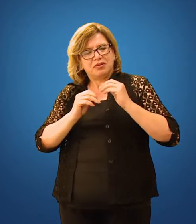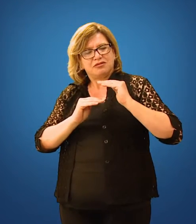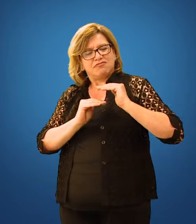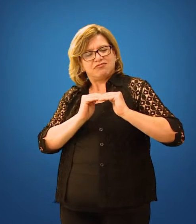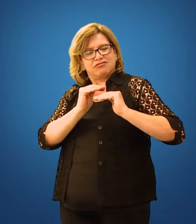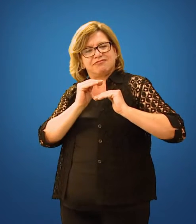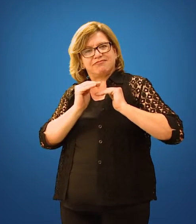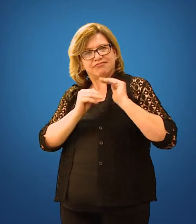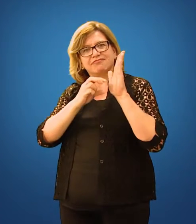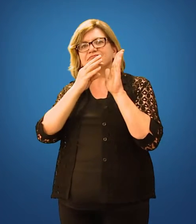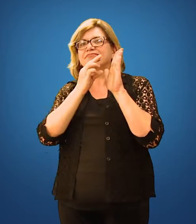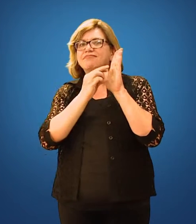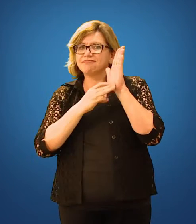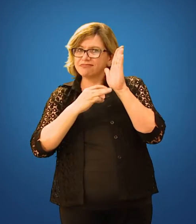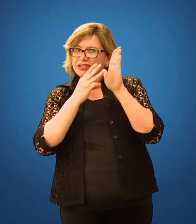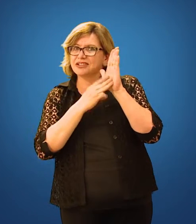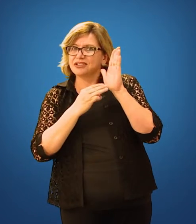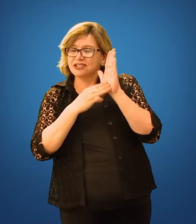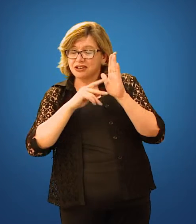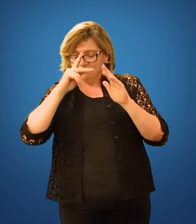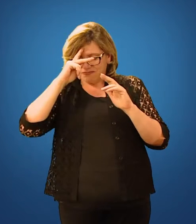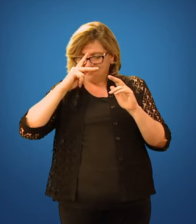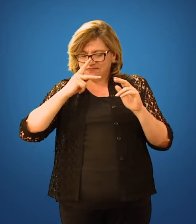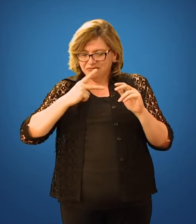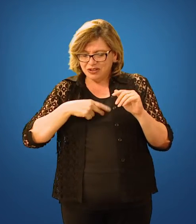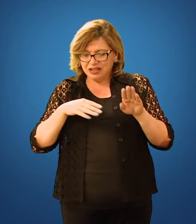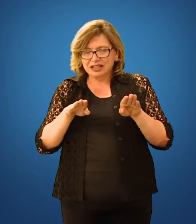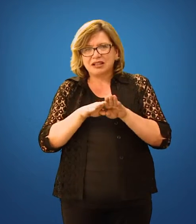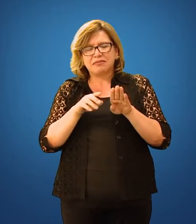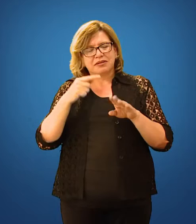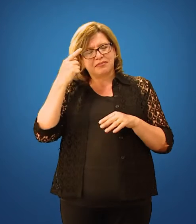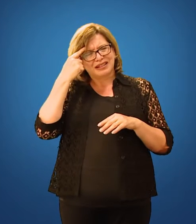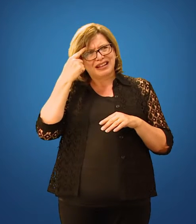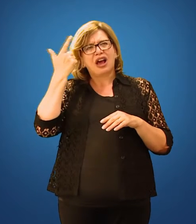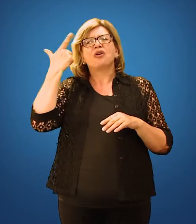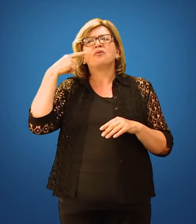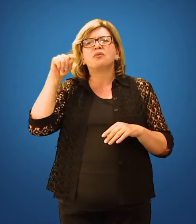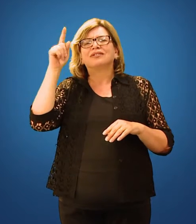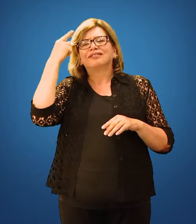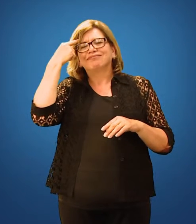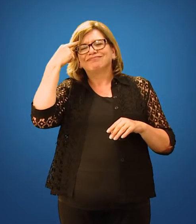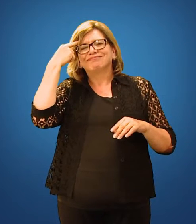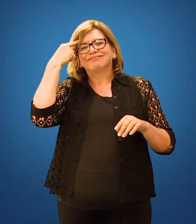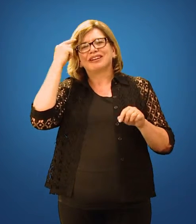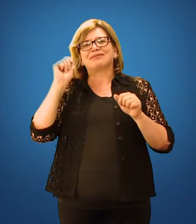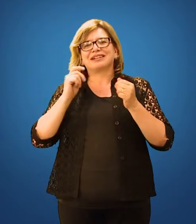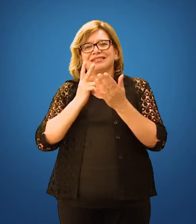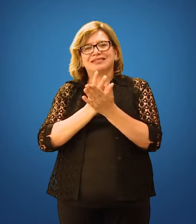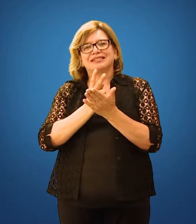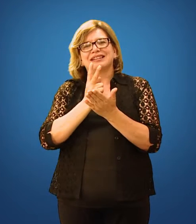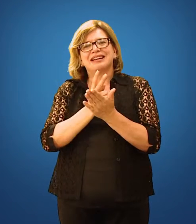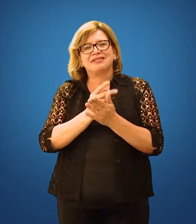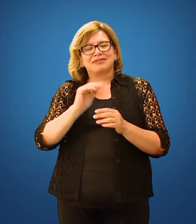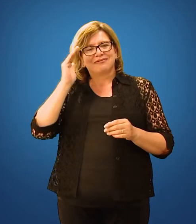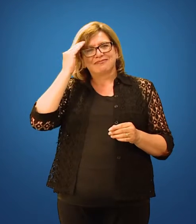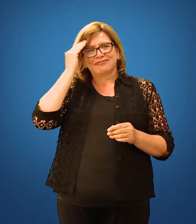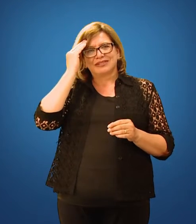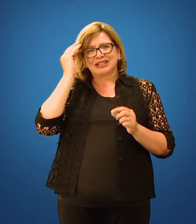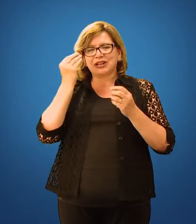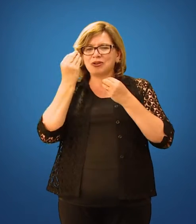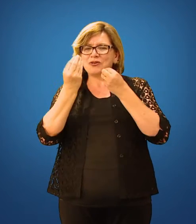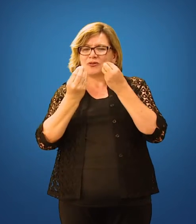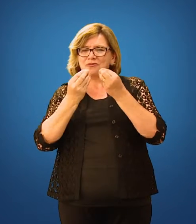sua própria metodologia, aplicar e repensar constantemente, para que ela passe a entender as singularidades de